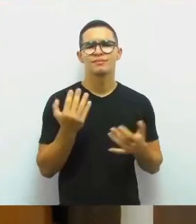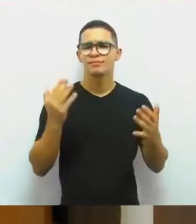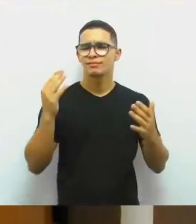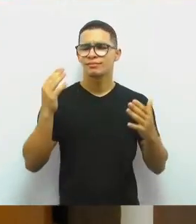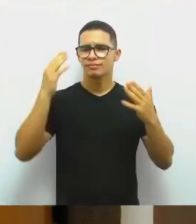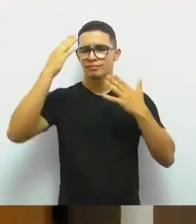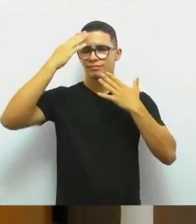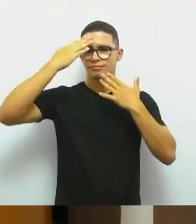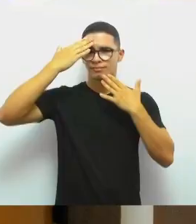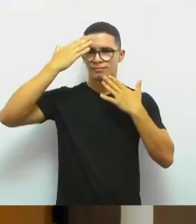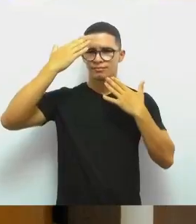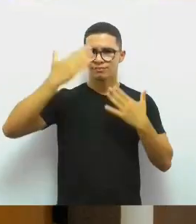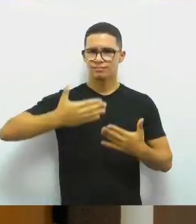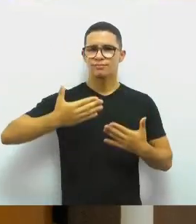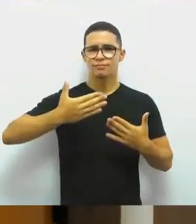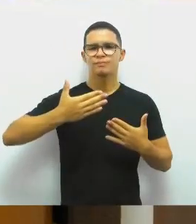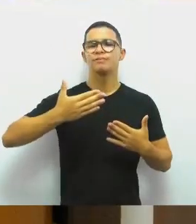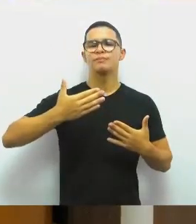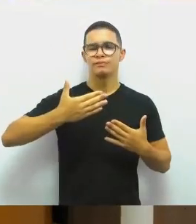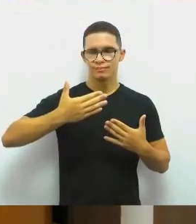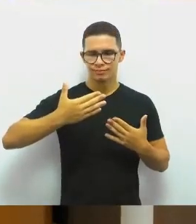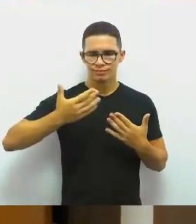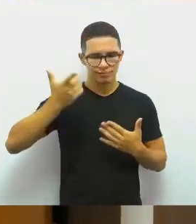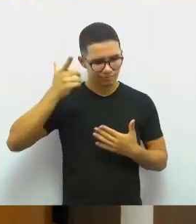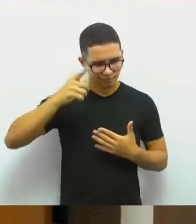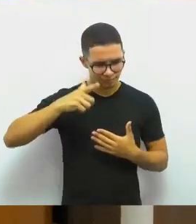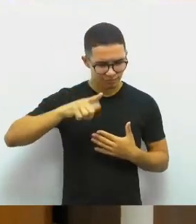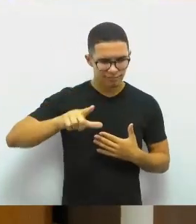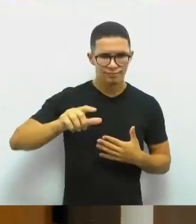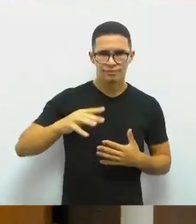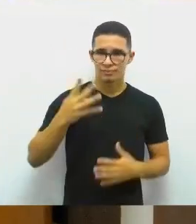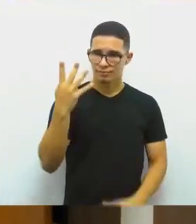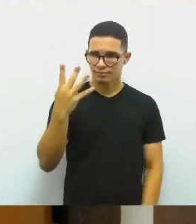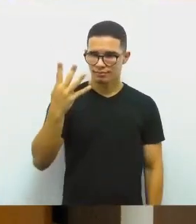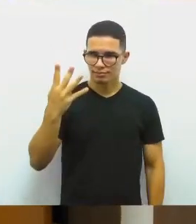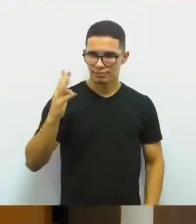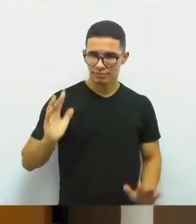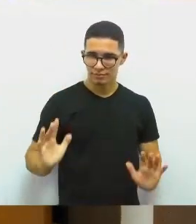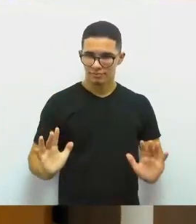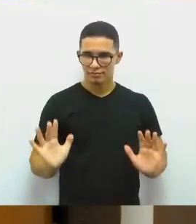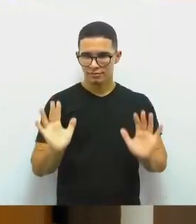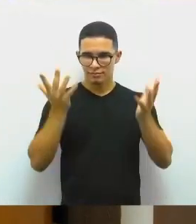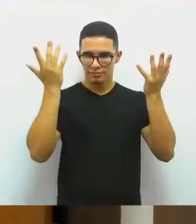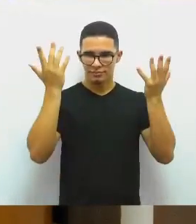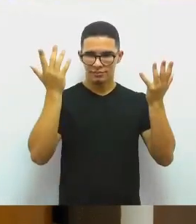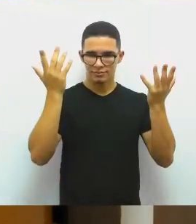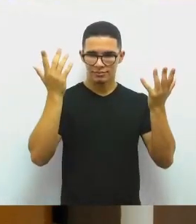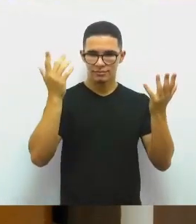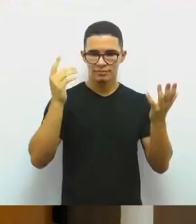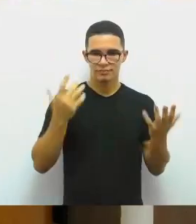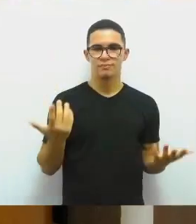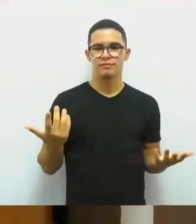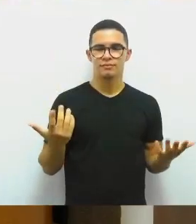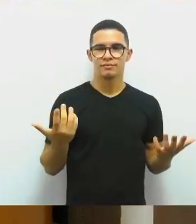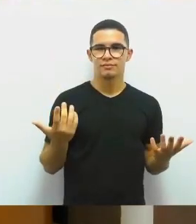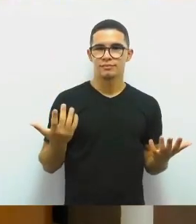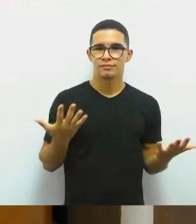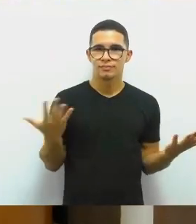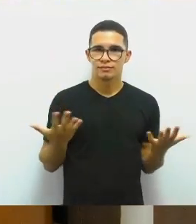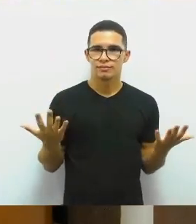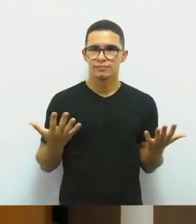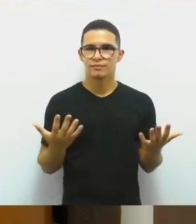gratidão que hoje eu estou aqui mais uma vez recebendo a quarta moção de aplausos. Então,